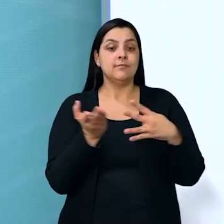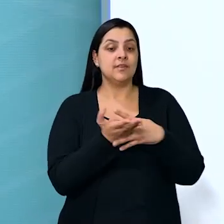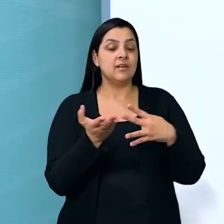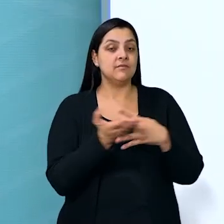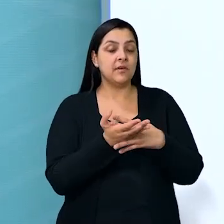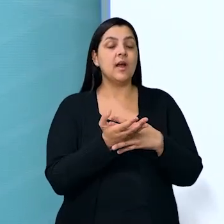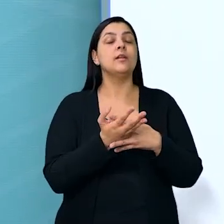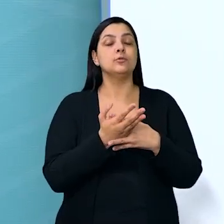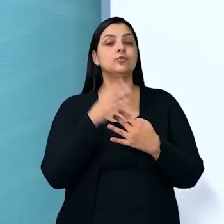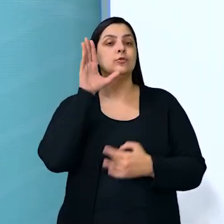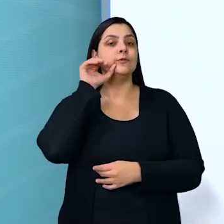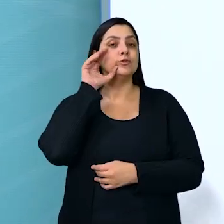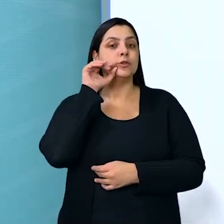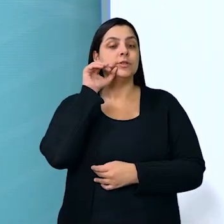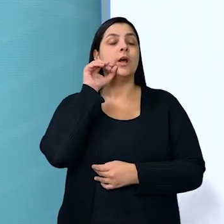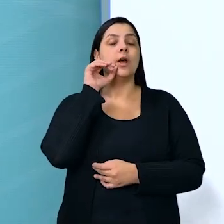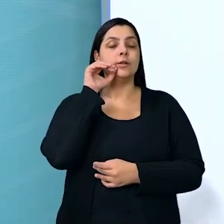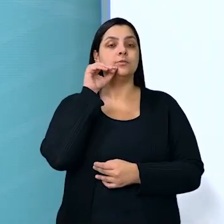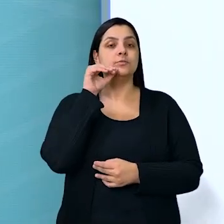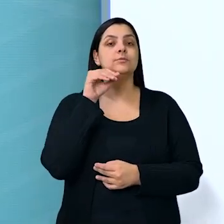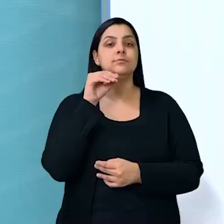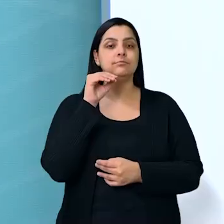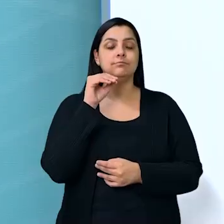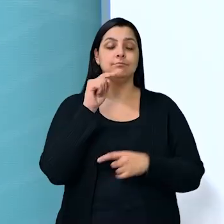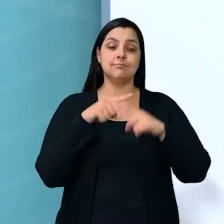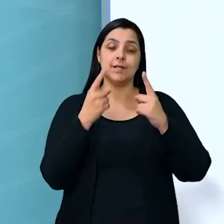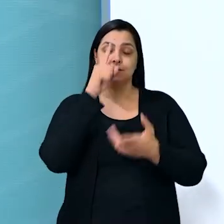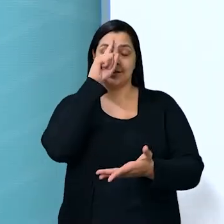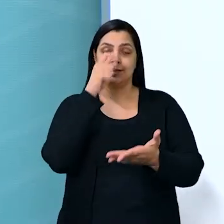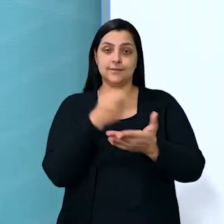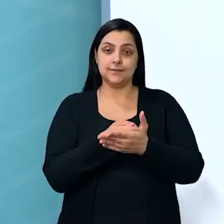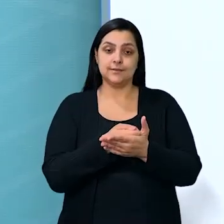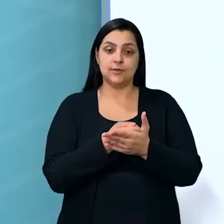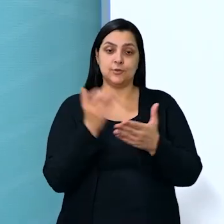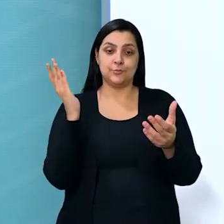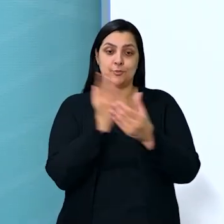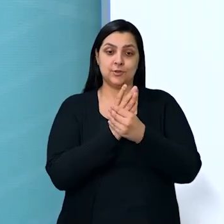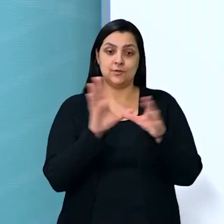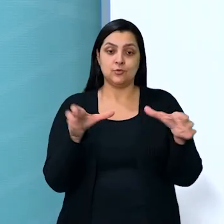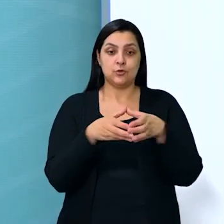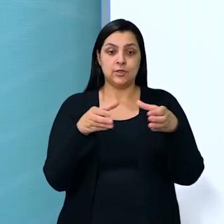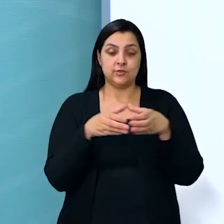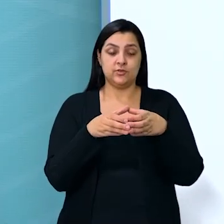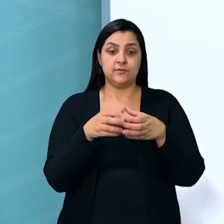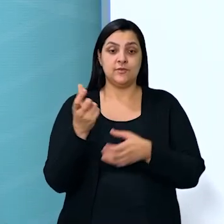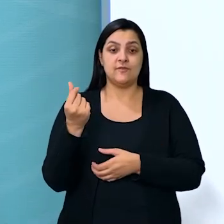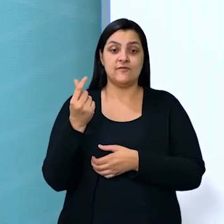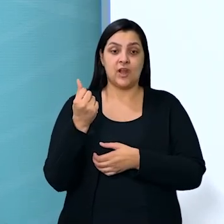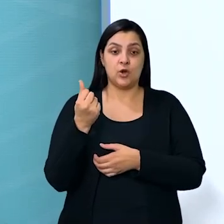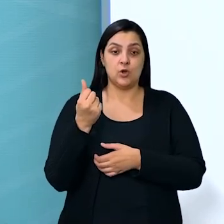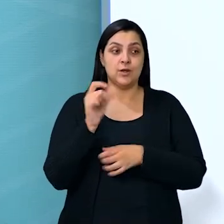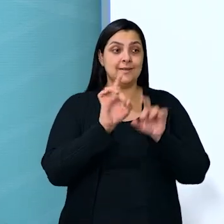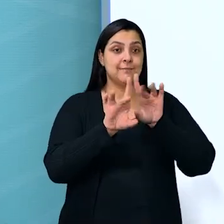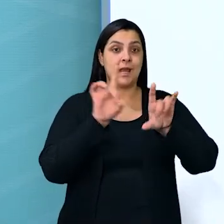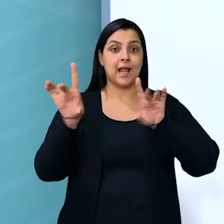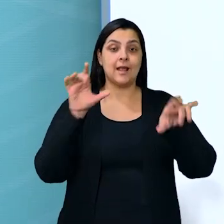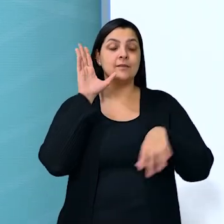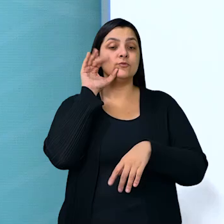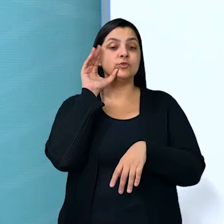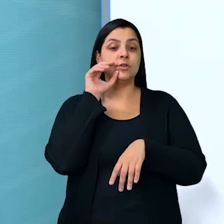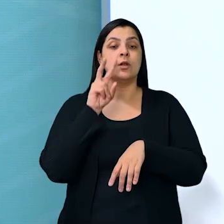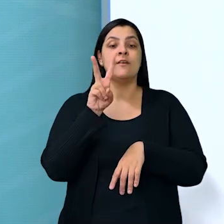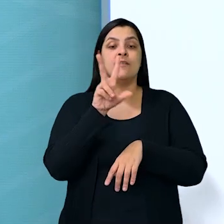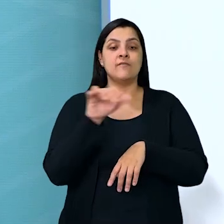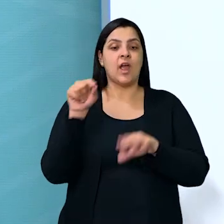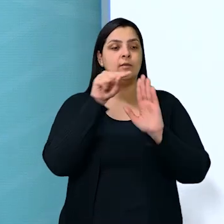intervalo intrajornada dos empregados. Mas, apesar de decisão ter sido tomada em um processo coletivo, os valores devidos aos